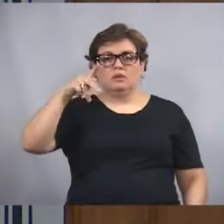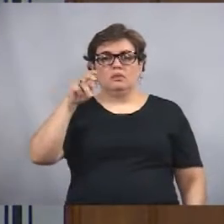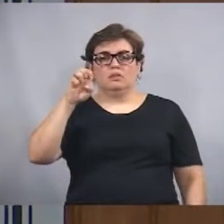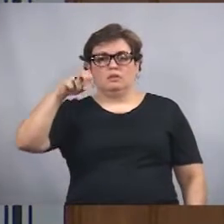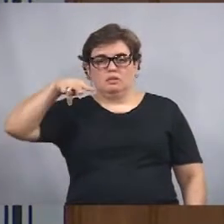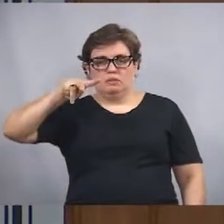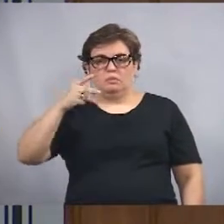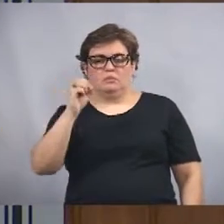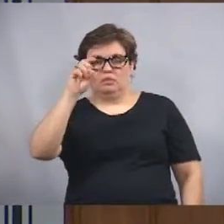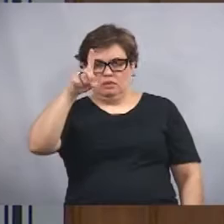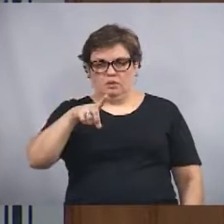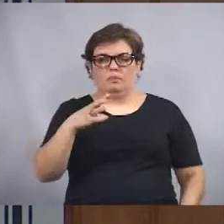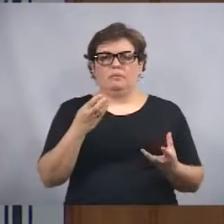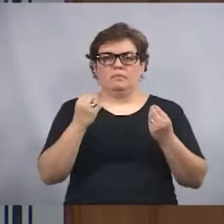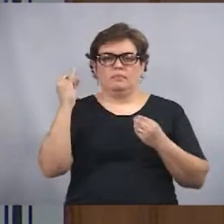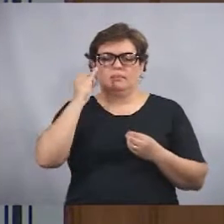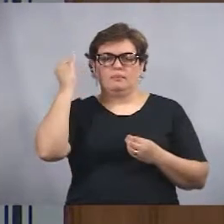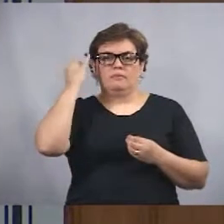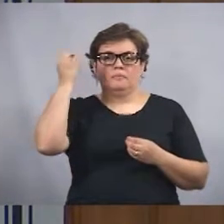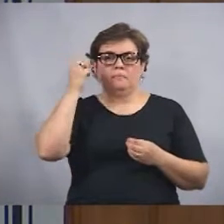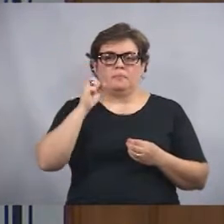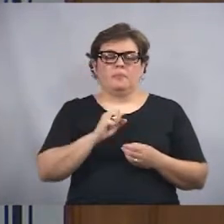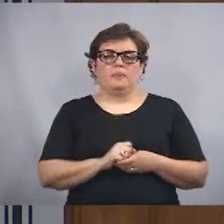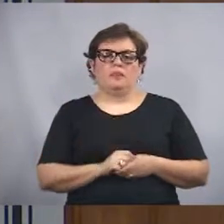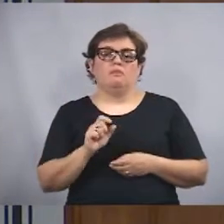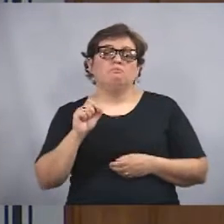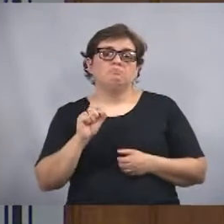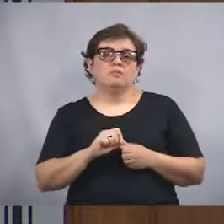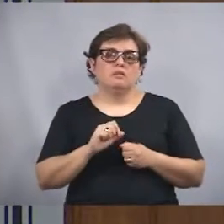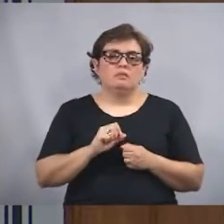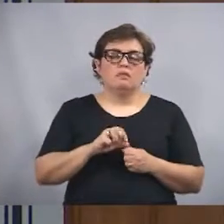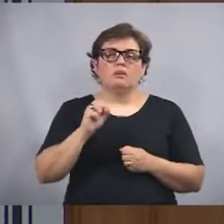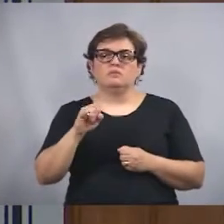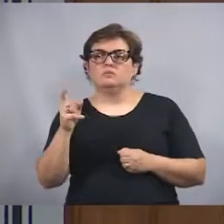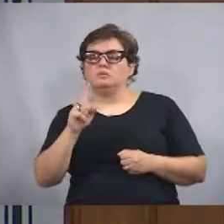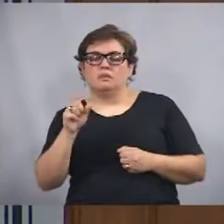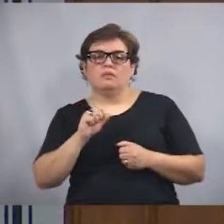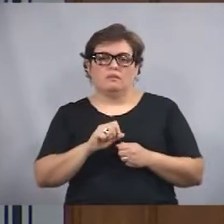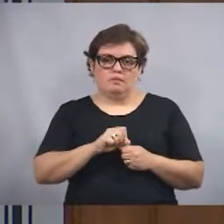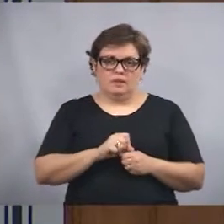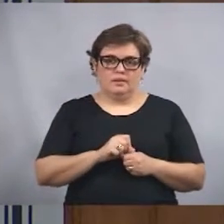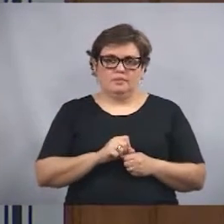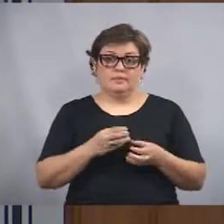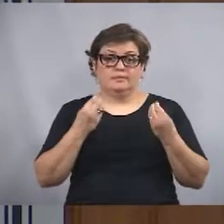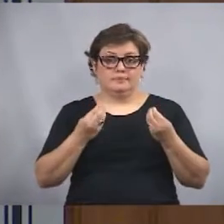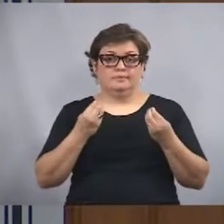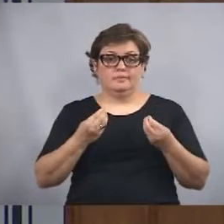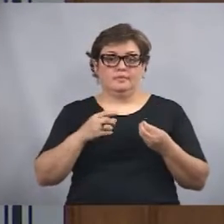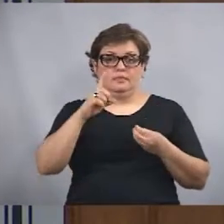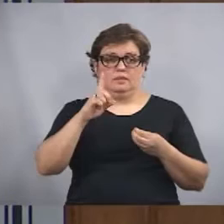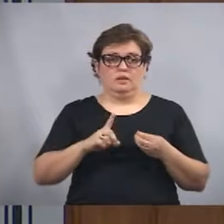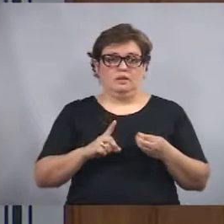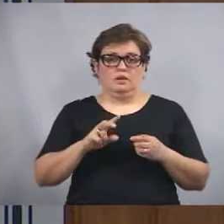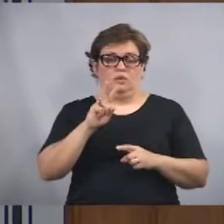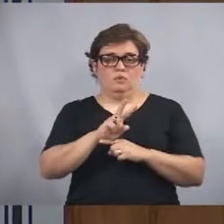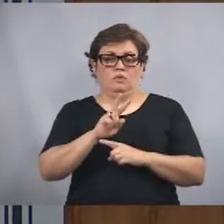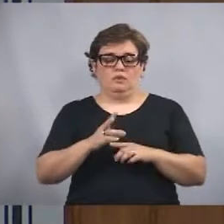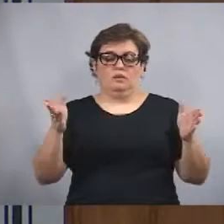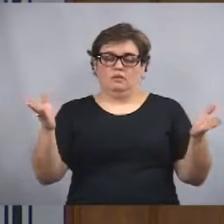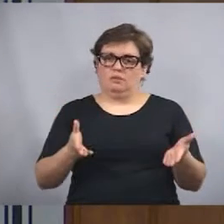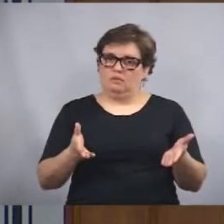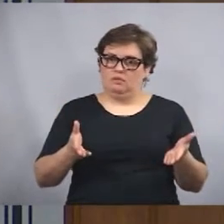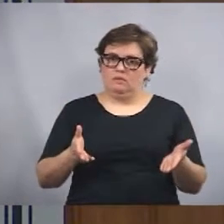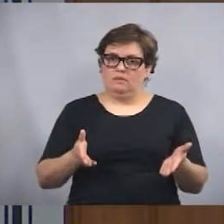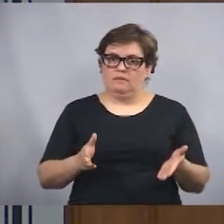fundamental se havia o empenho como é que foi feito que não foi feito de feijão empenho e como é que é tratada a questão atualmente